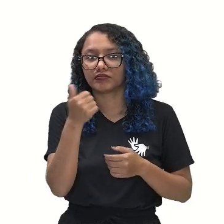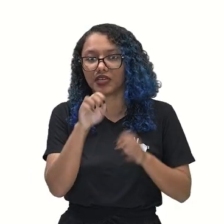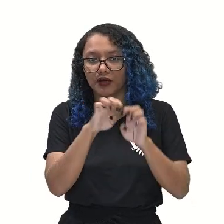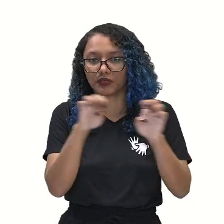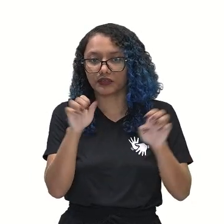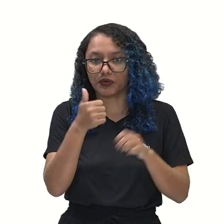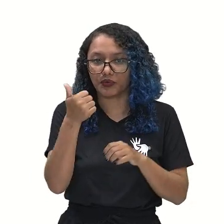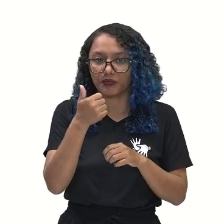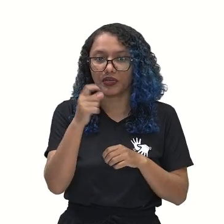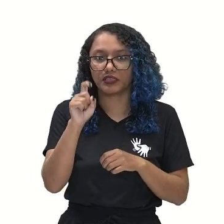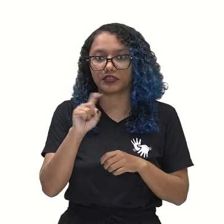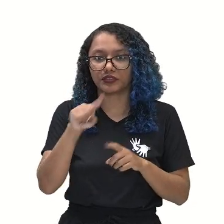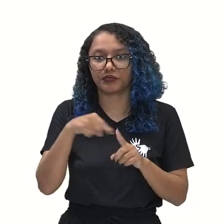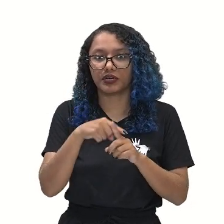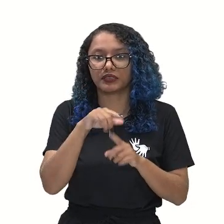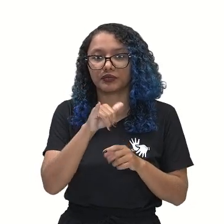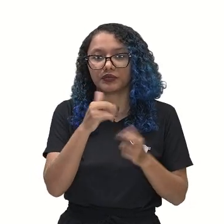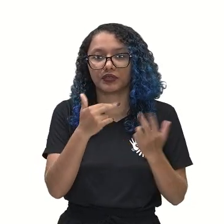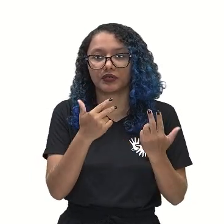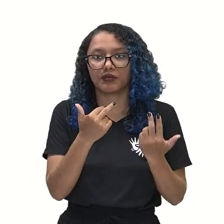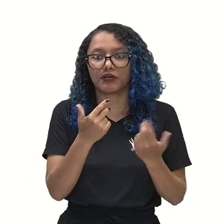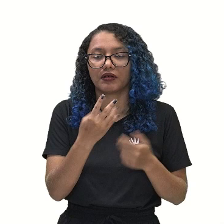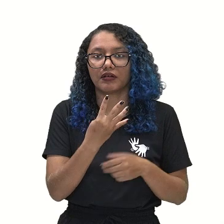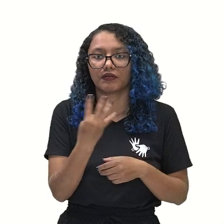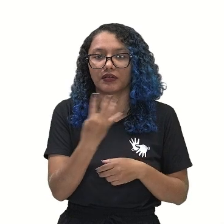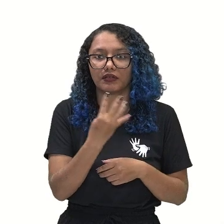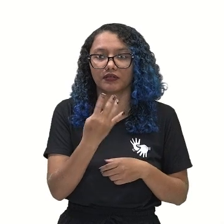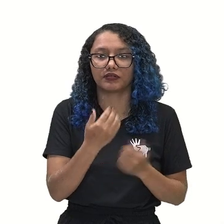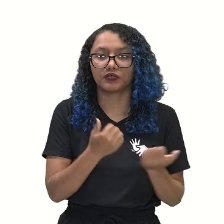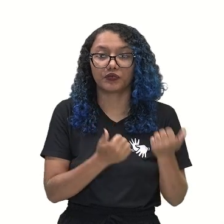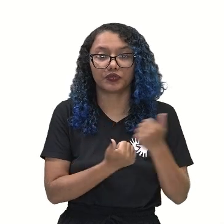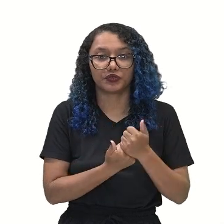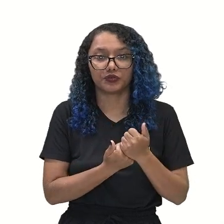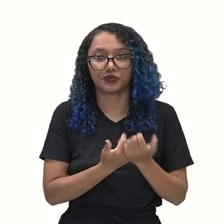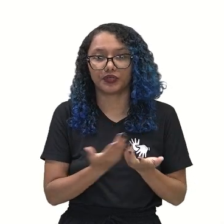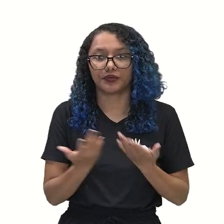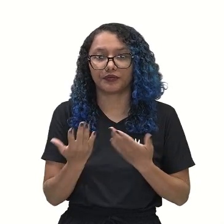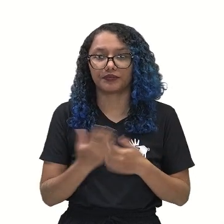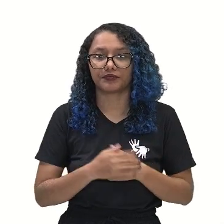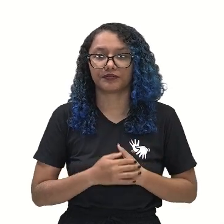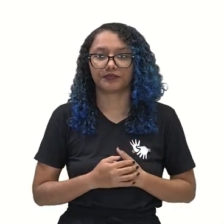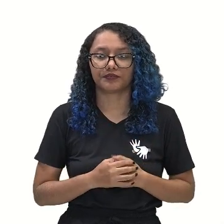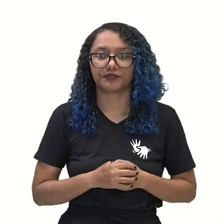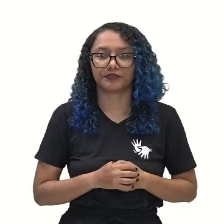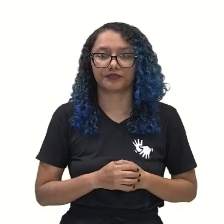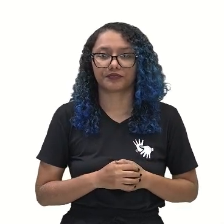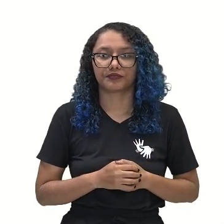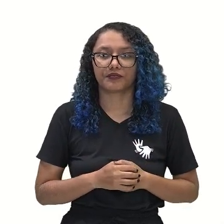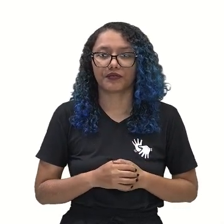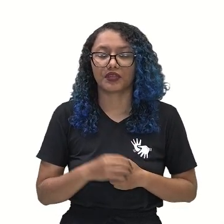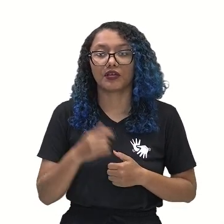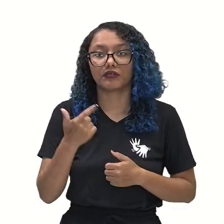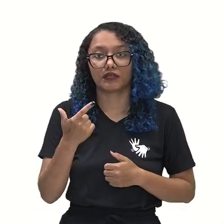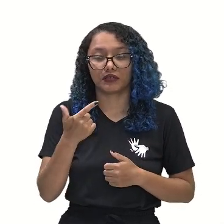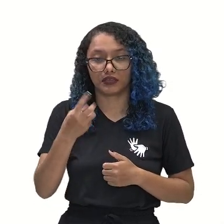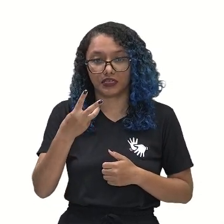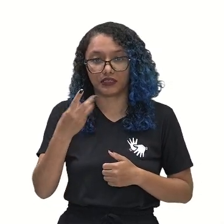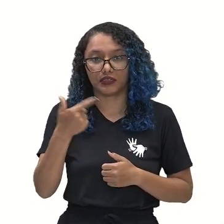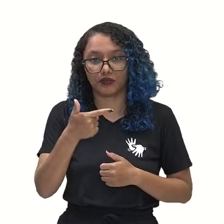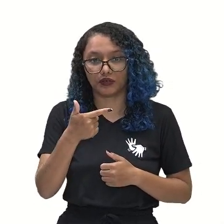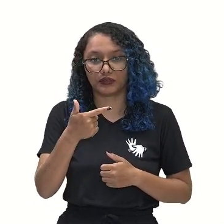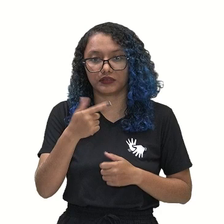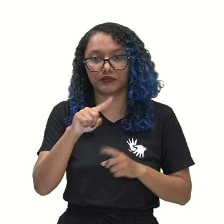X mais y igual a 44 e substituir, ó. Olha só. Então, vai ficar